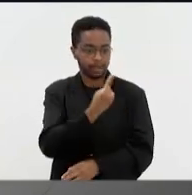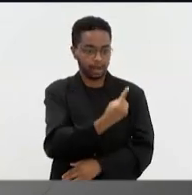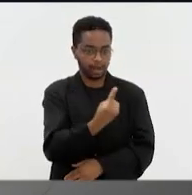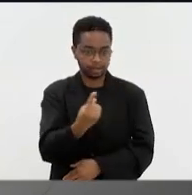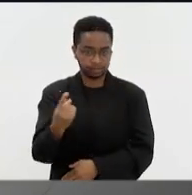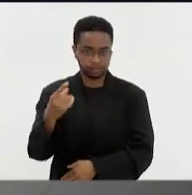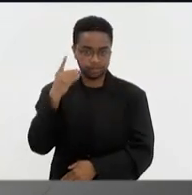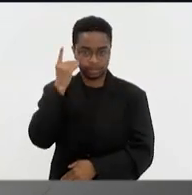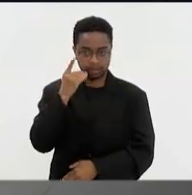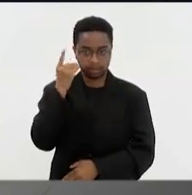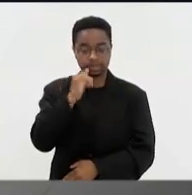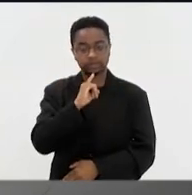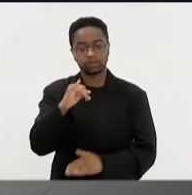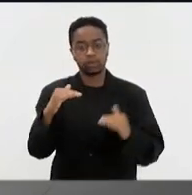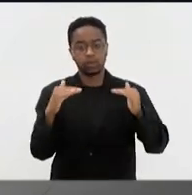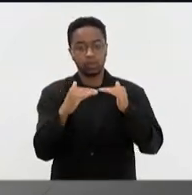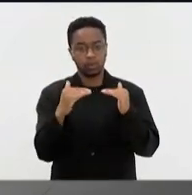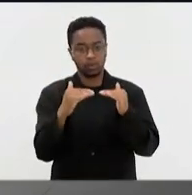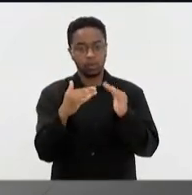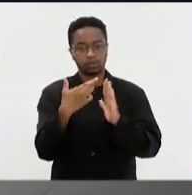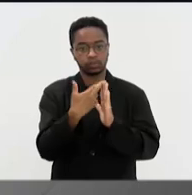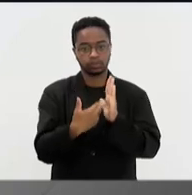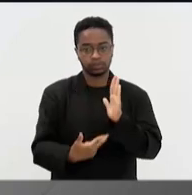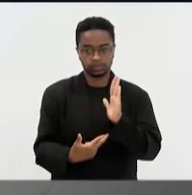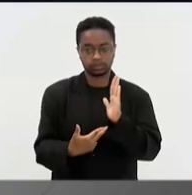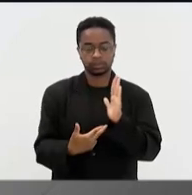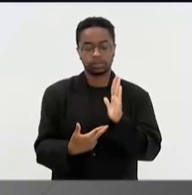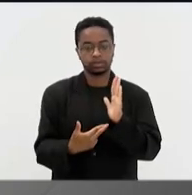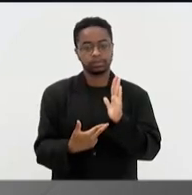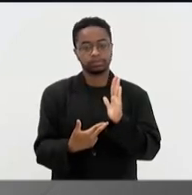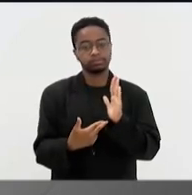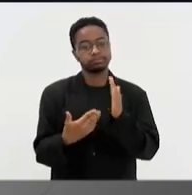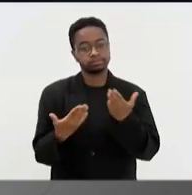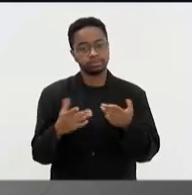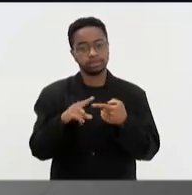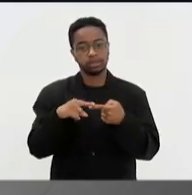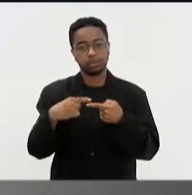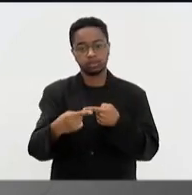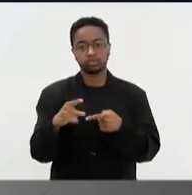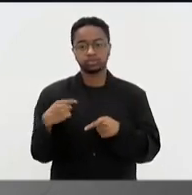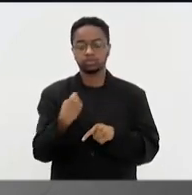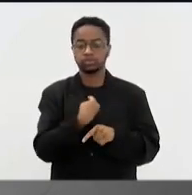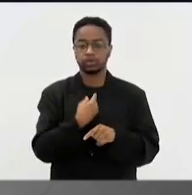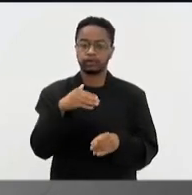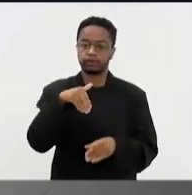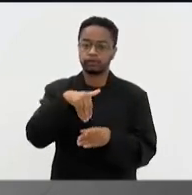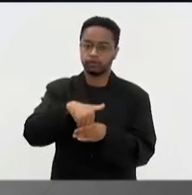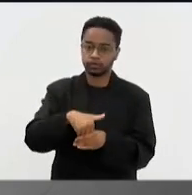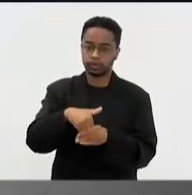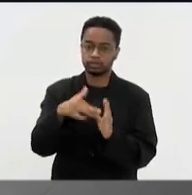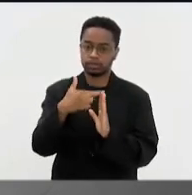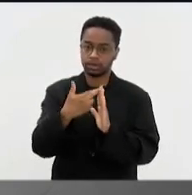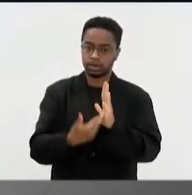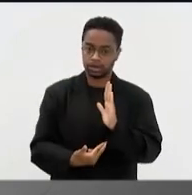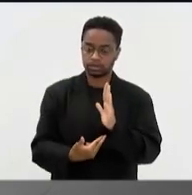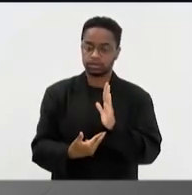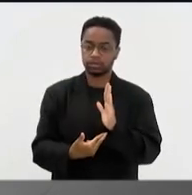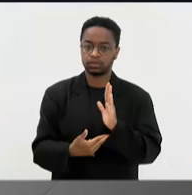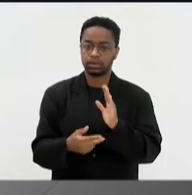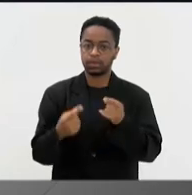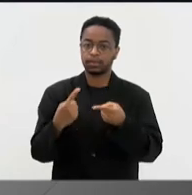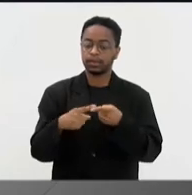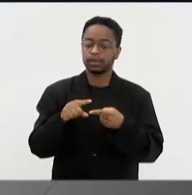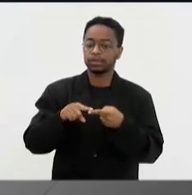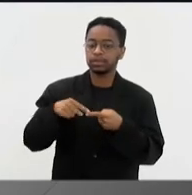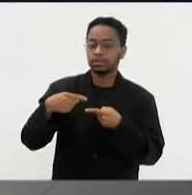deputados se concordam com o relatório, para que nós possamos colocar em votação o relatório, que